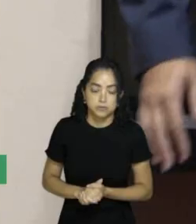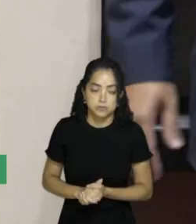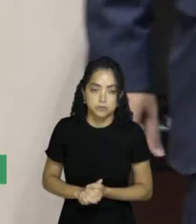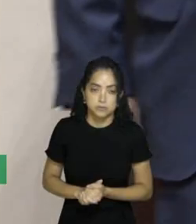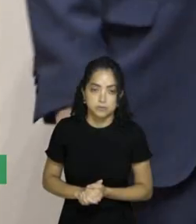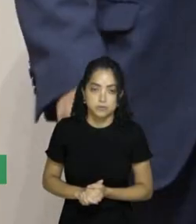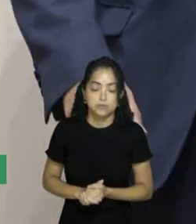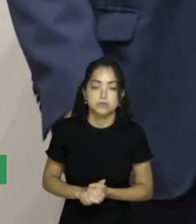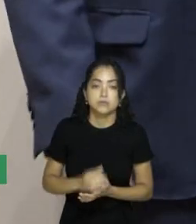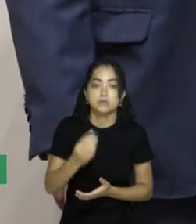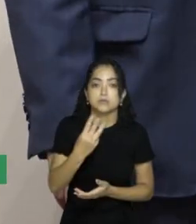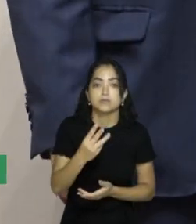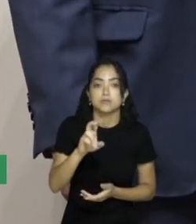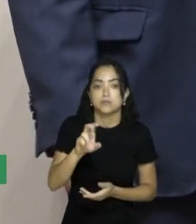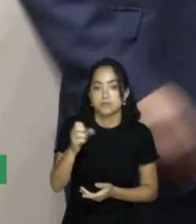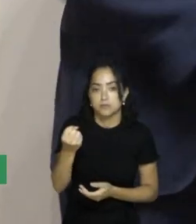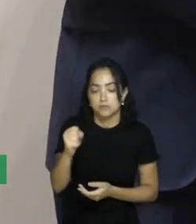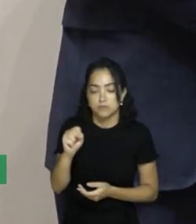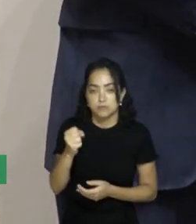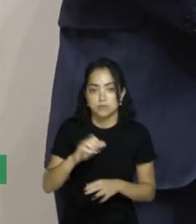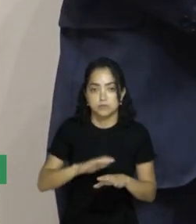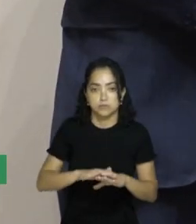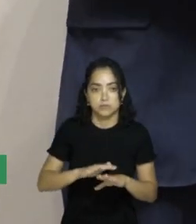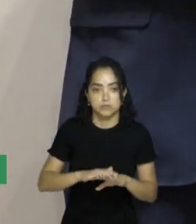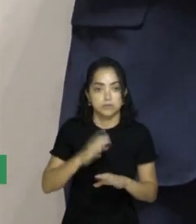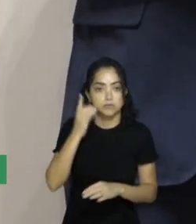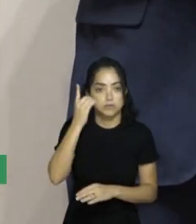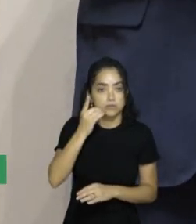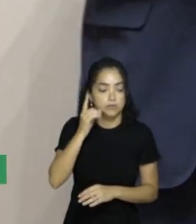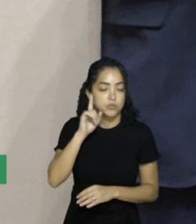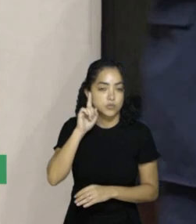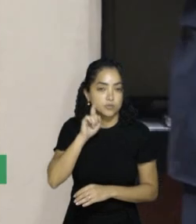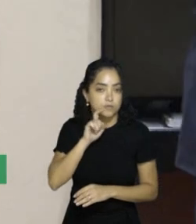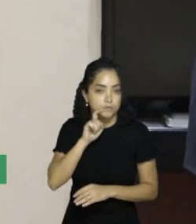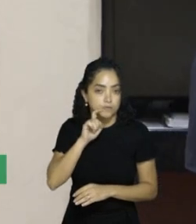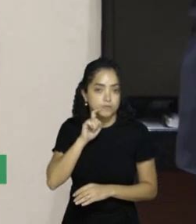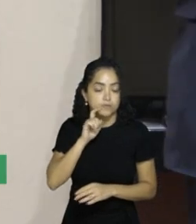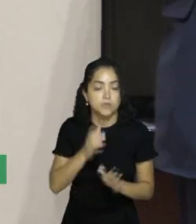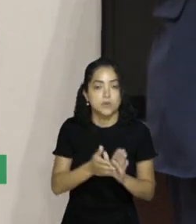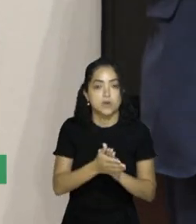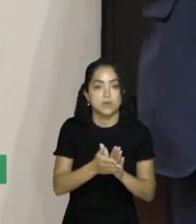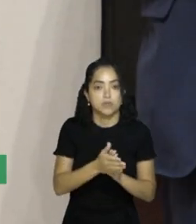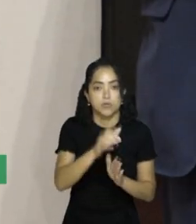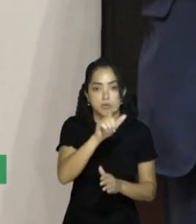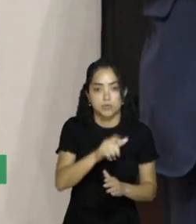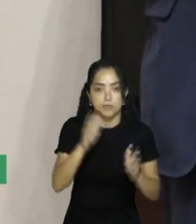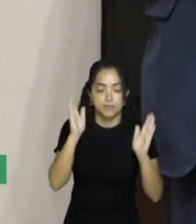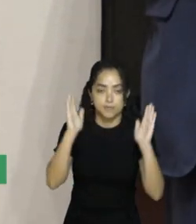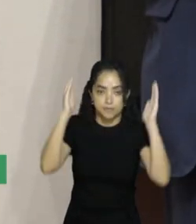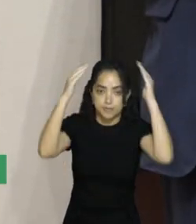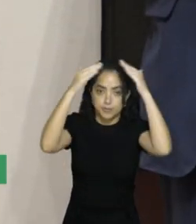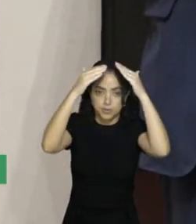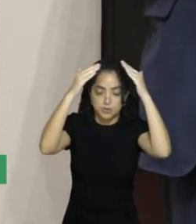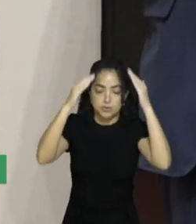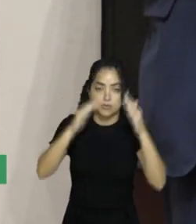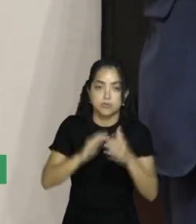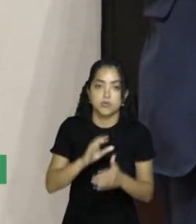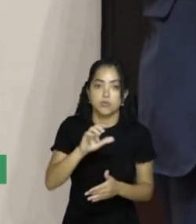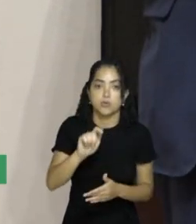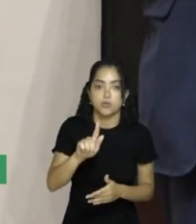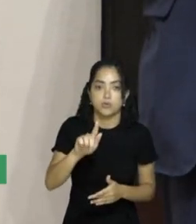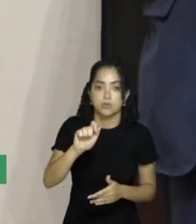mostrando 358 2023 autoria Deputado Maurício peixe manifestando aplausos ao bispo senhor Gabriel